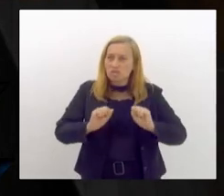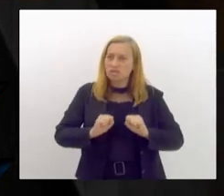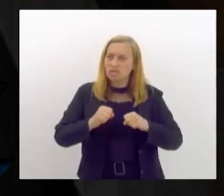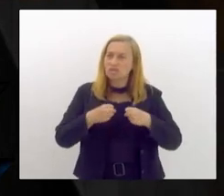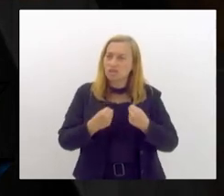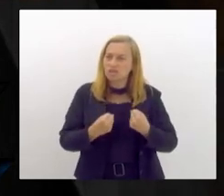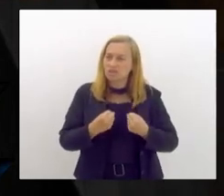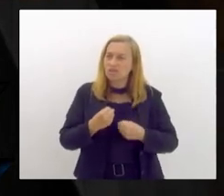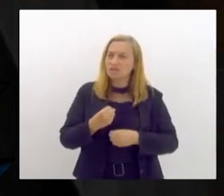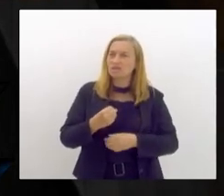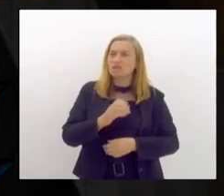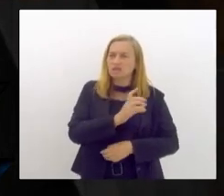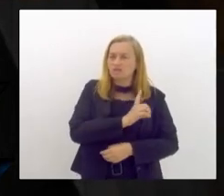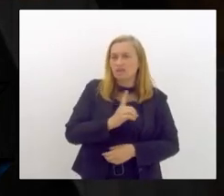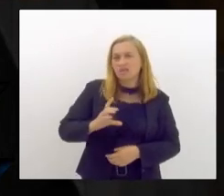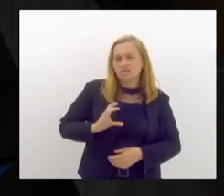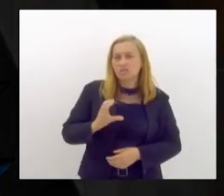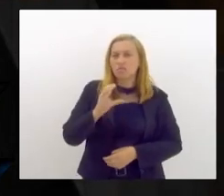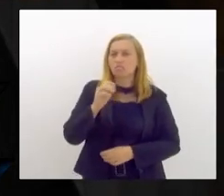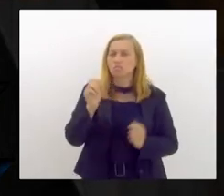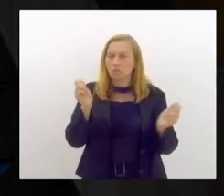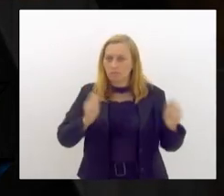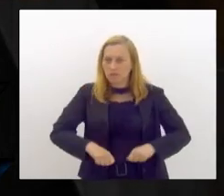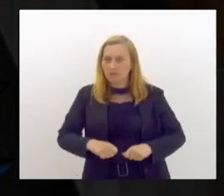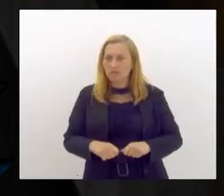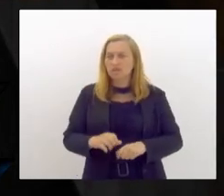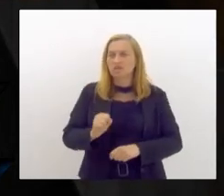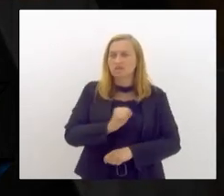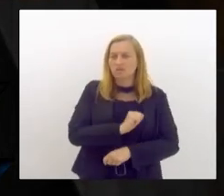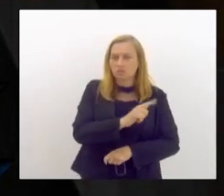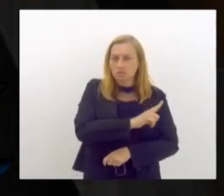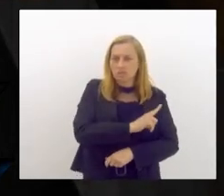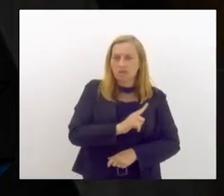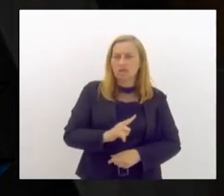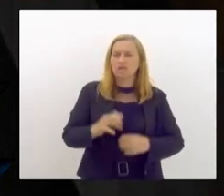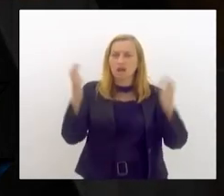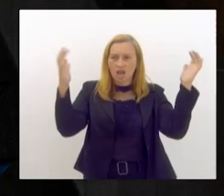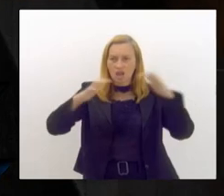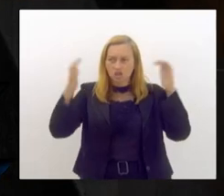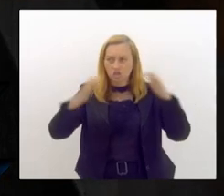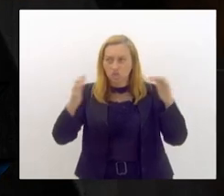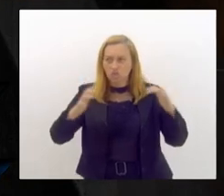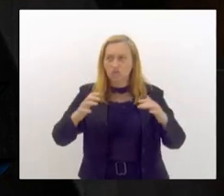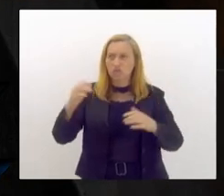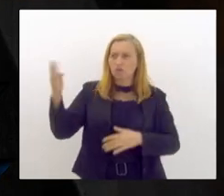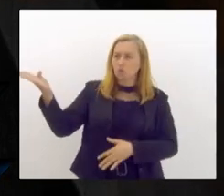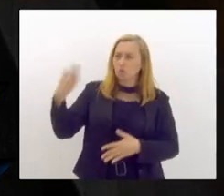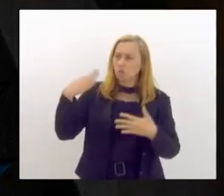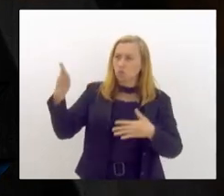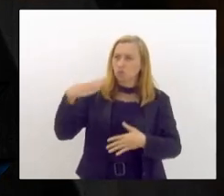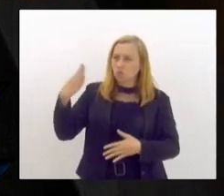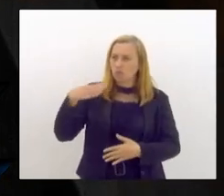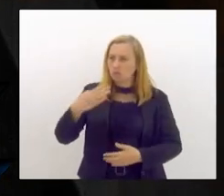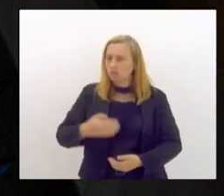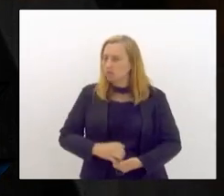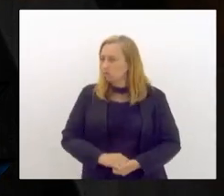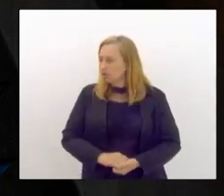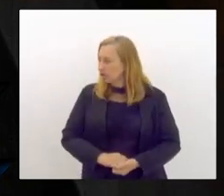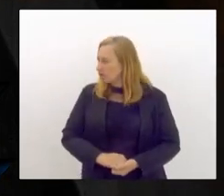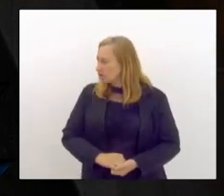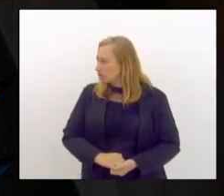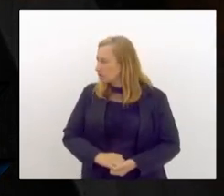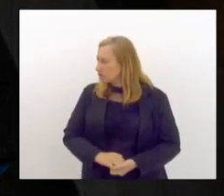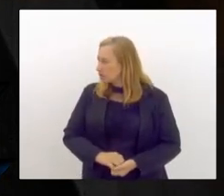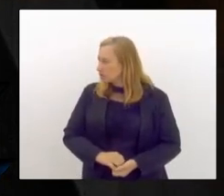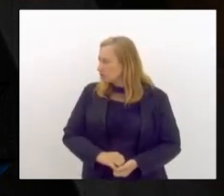civil competente, São Gonçalo, nas chuvas de verão, será duramente afetado.